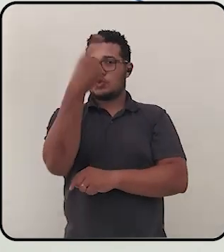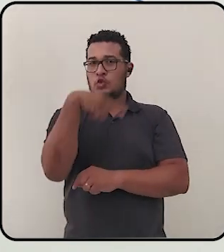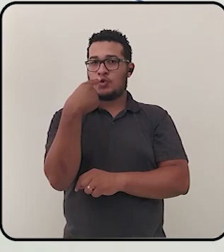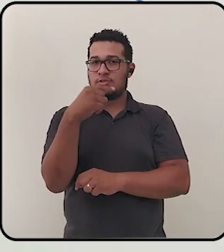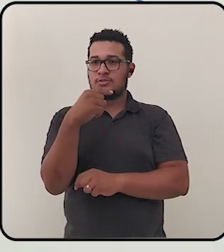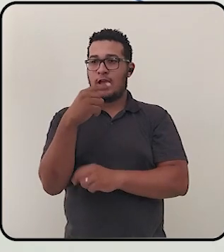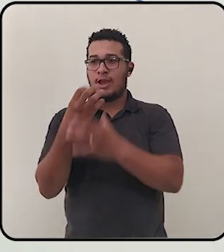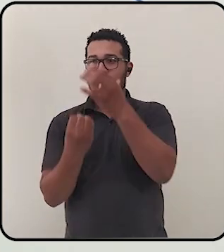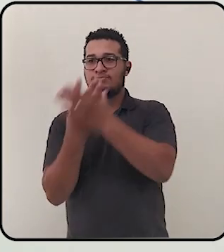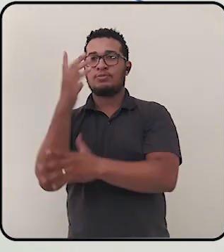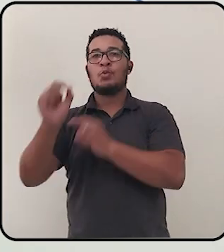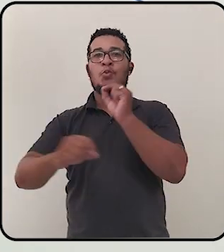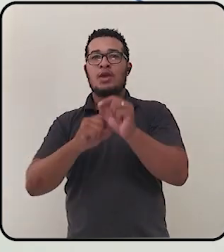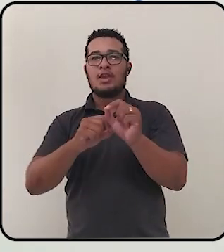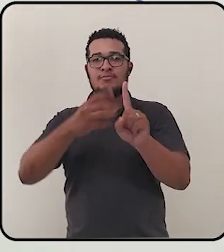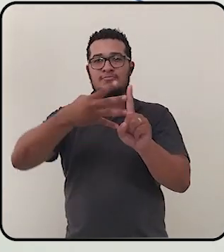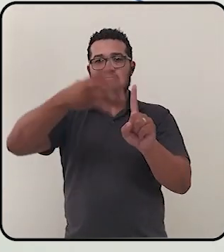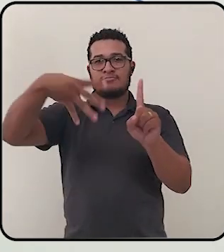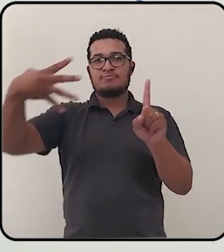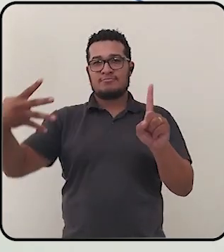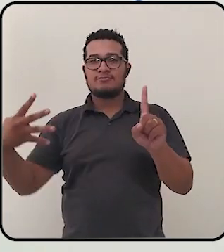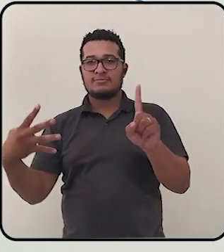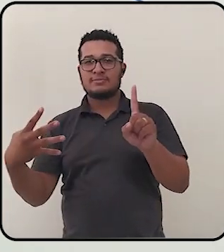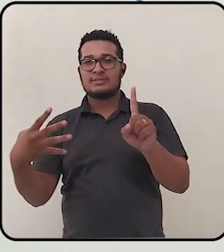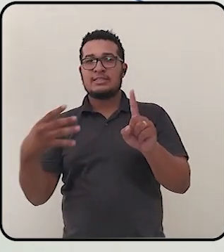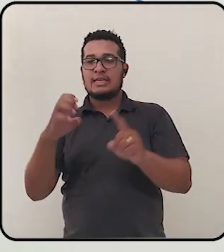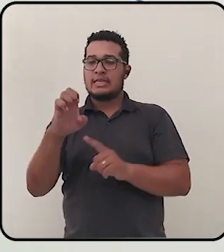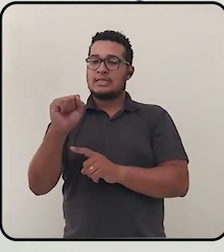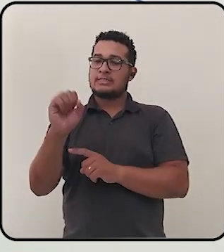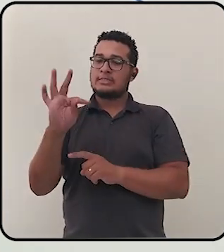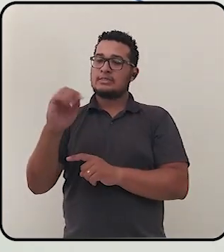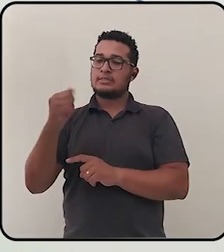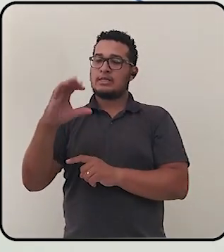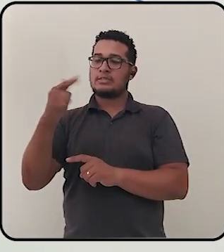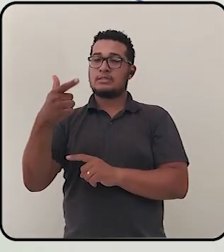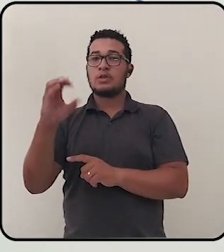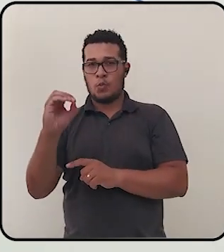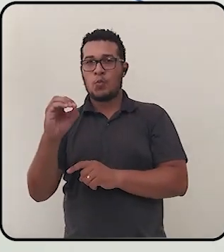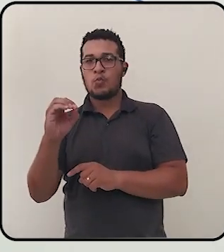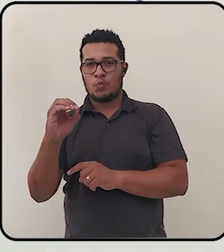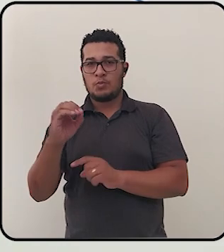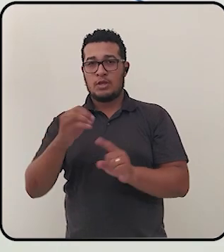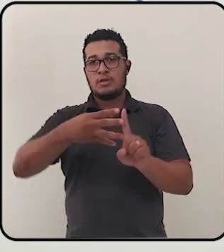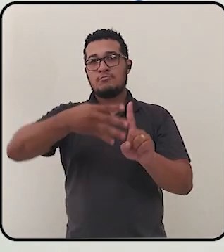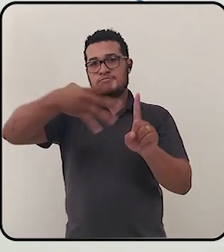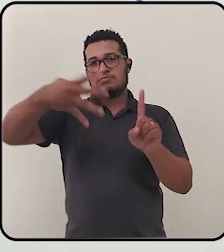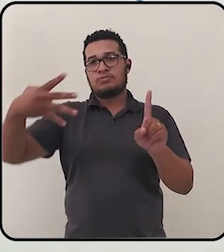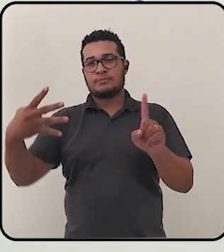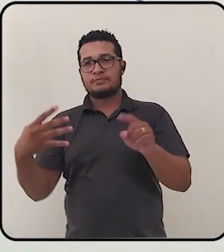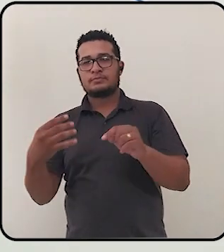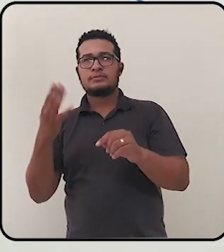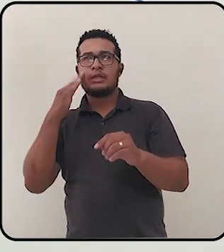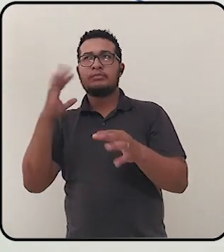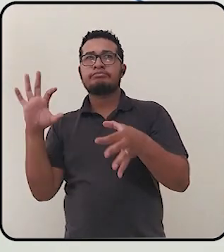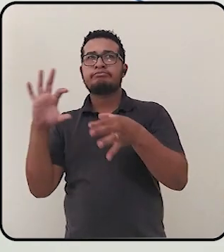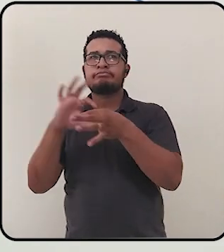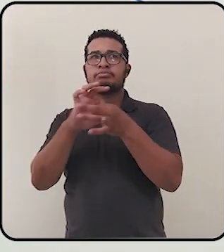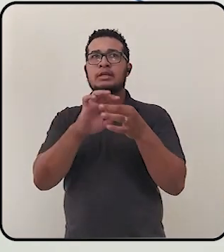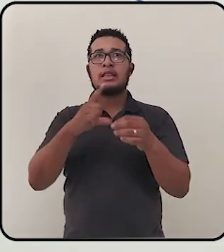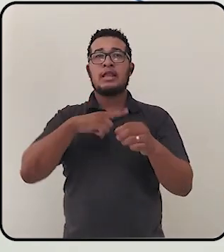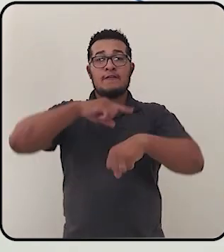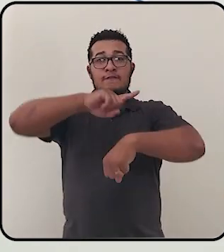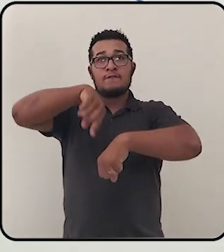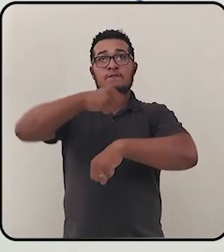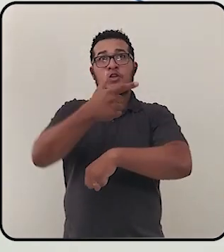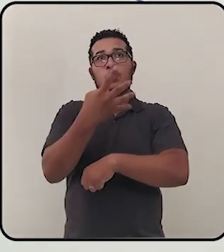às estações do ano. Essas 6 horas, após 4 anos, 6 vezes 4, 24,